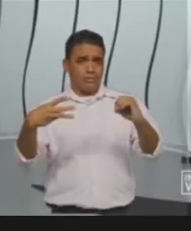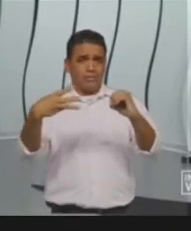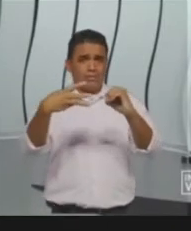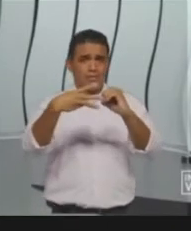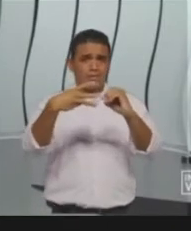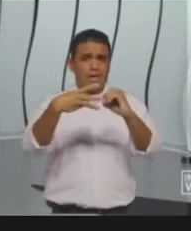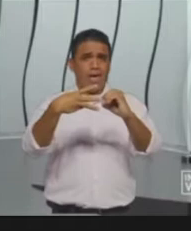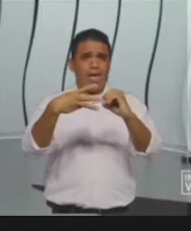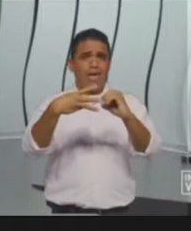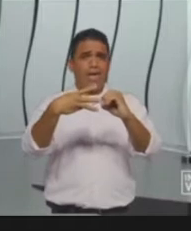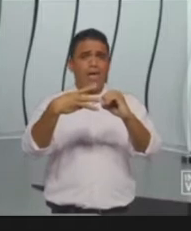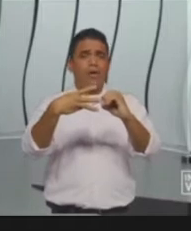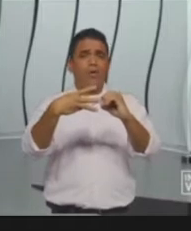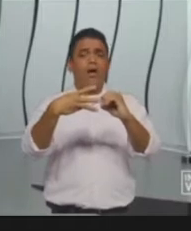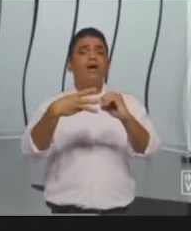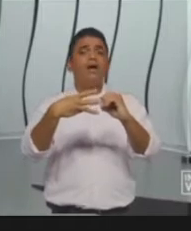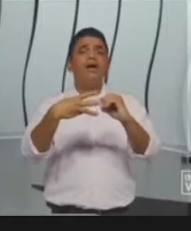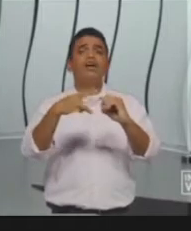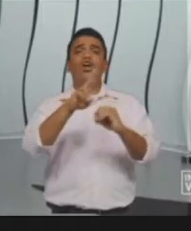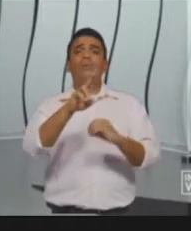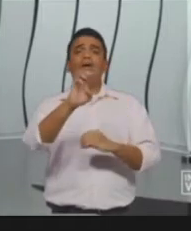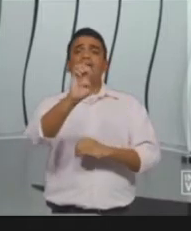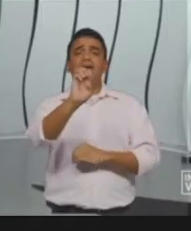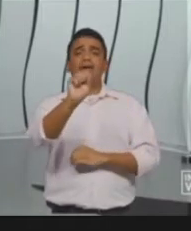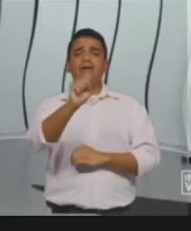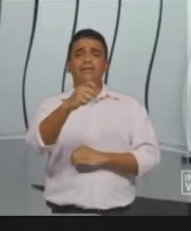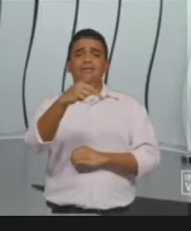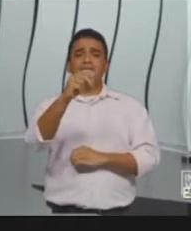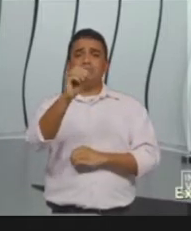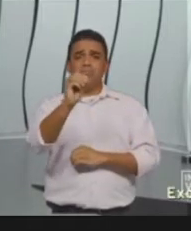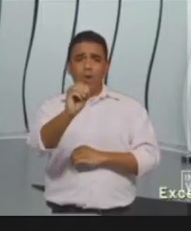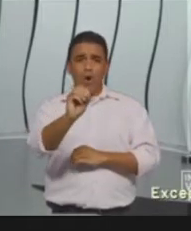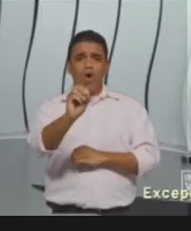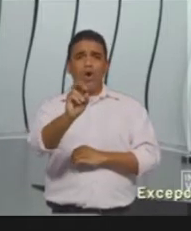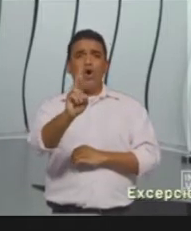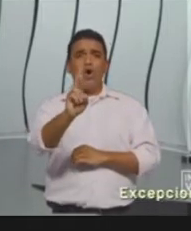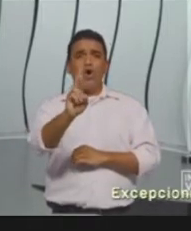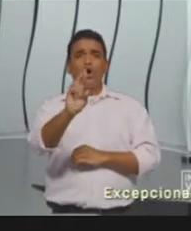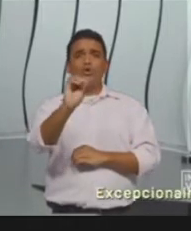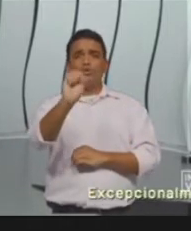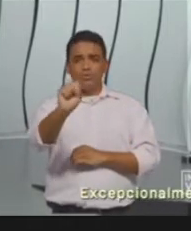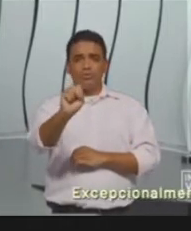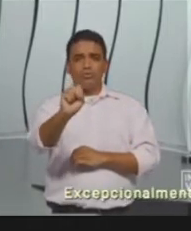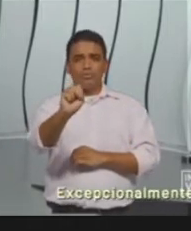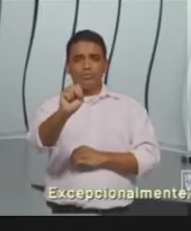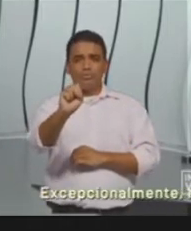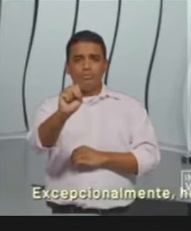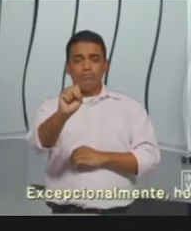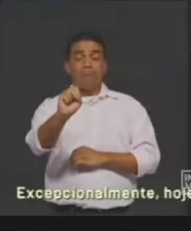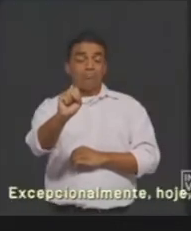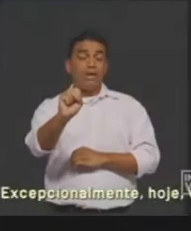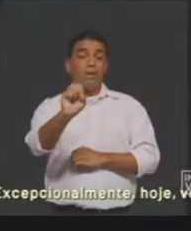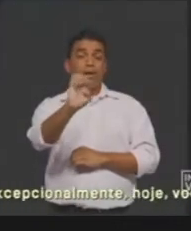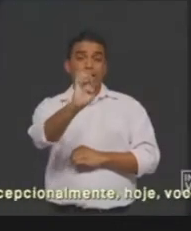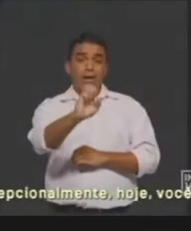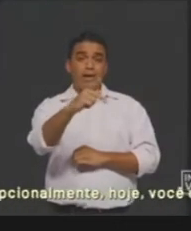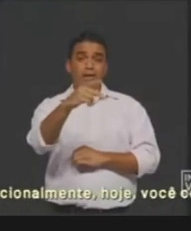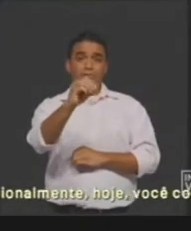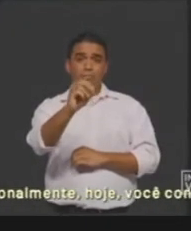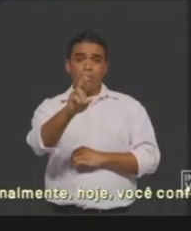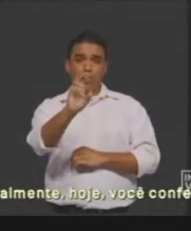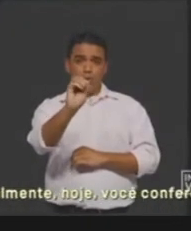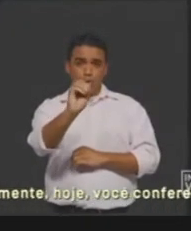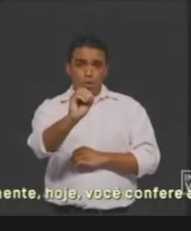reprodutoras denominadas esporos. Por isso o nome de esporulação. Então a esporulação